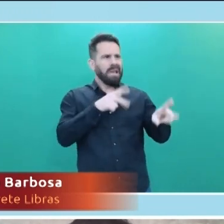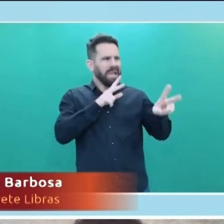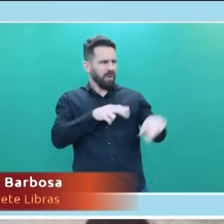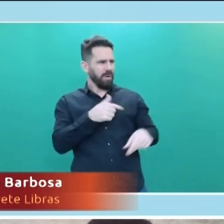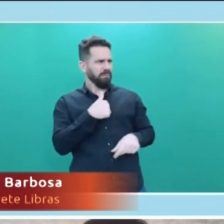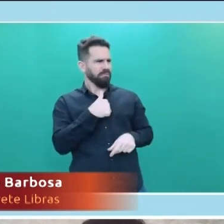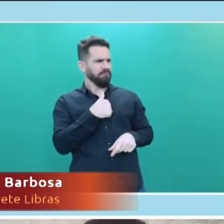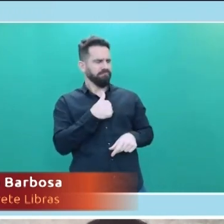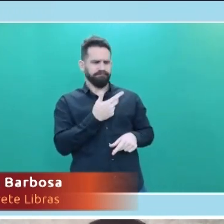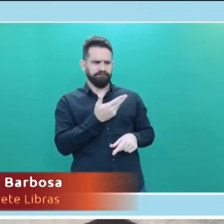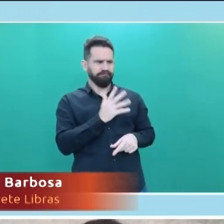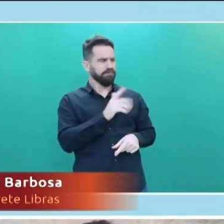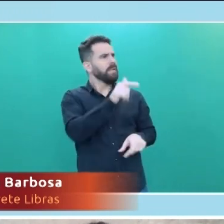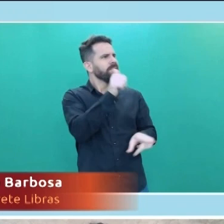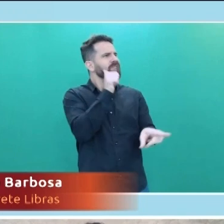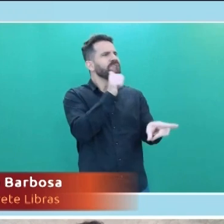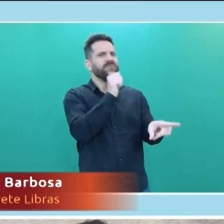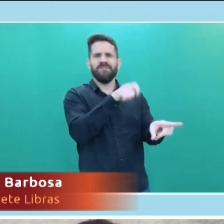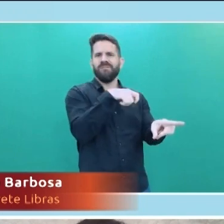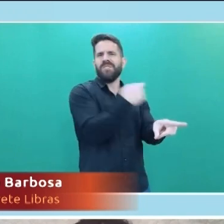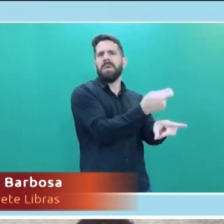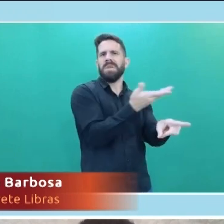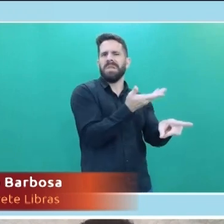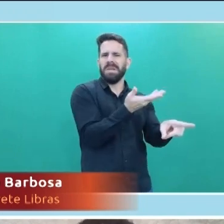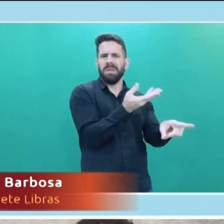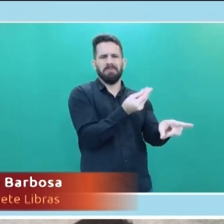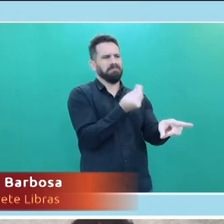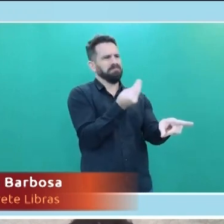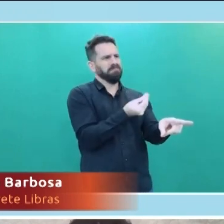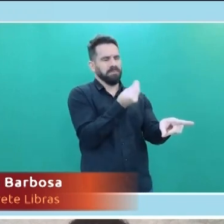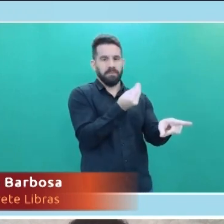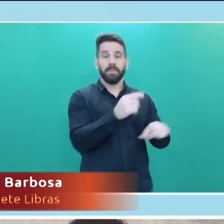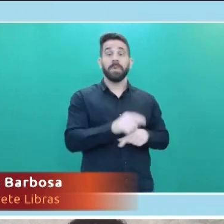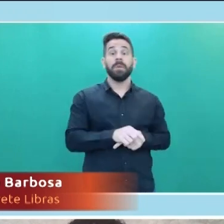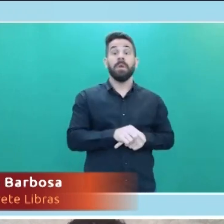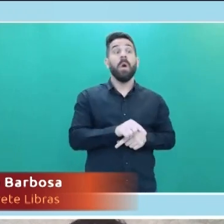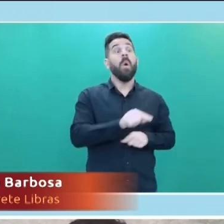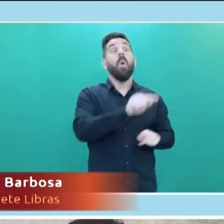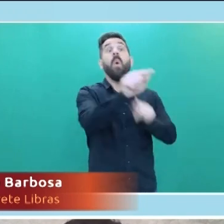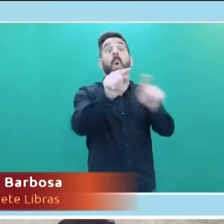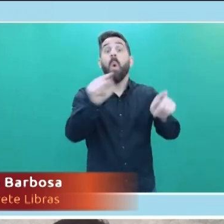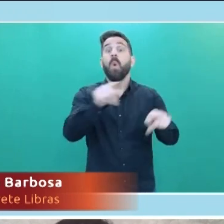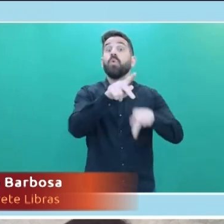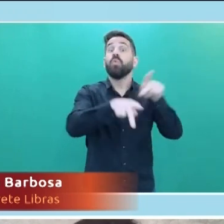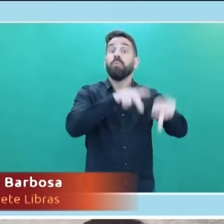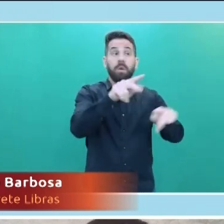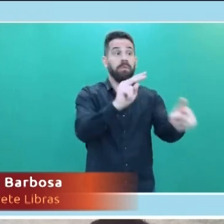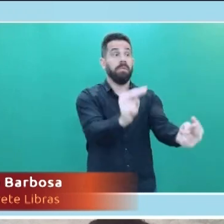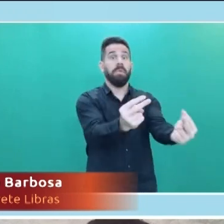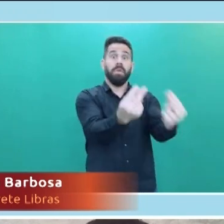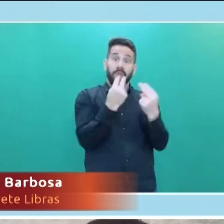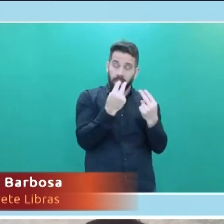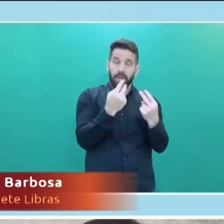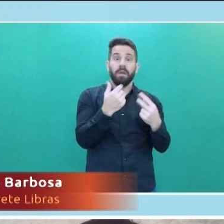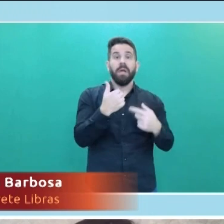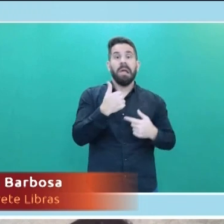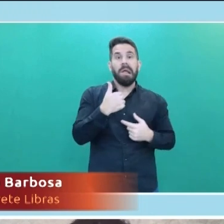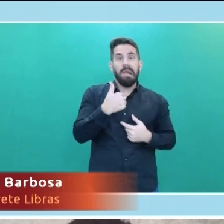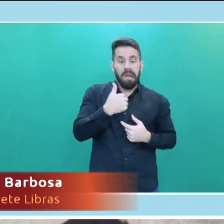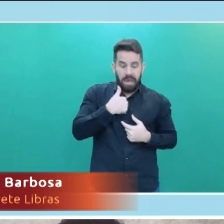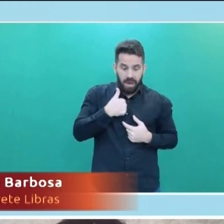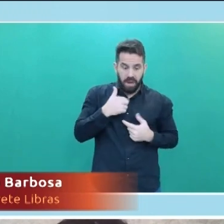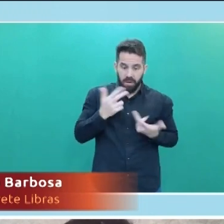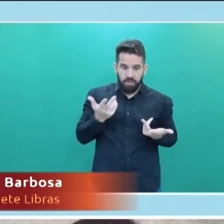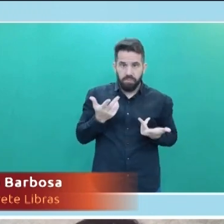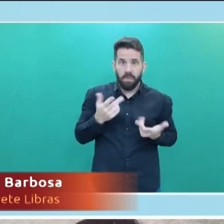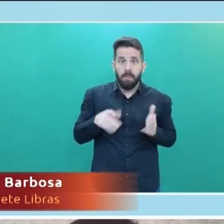e um outro terceiro povo ainda inverteria o modo como a gente entende comportamentos femininos e comportamentos masculinos, ou seja,